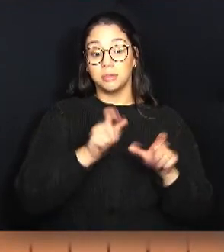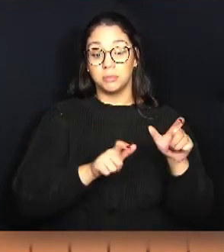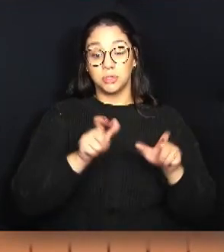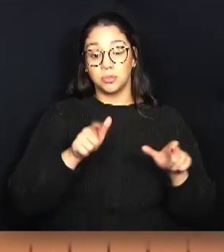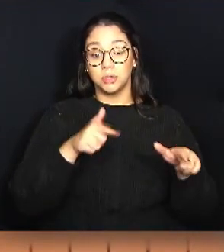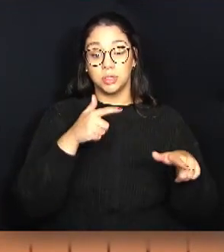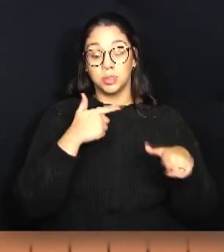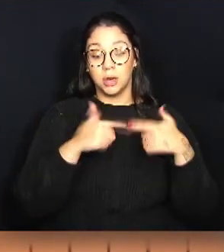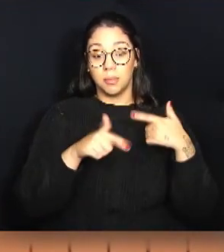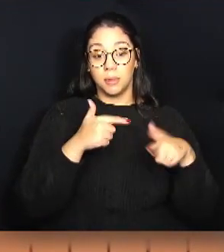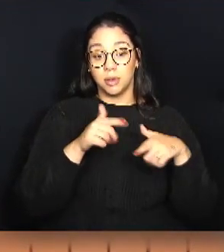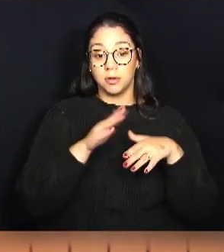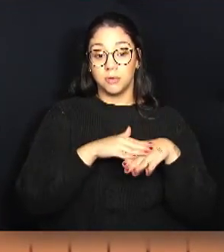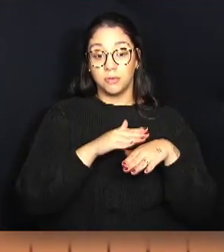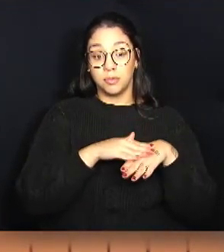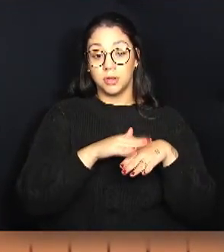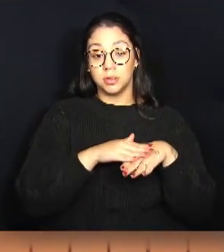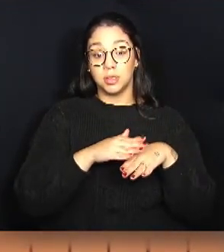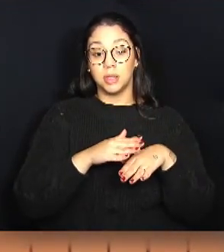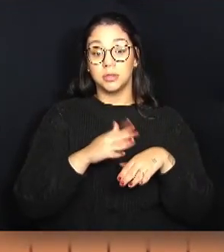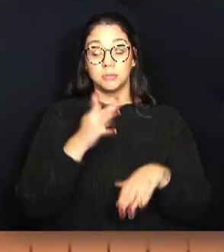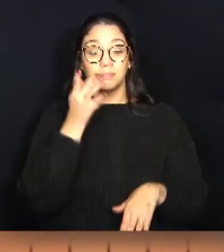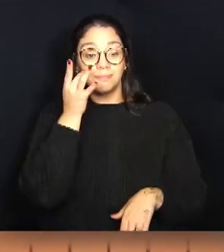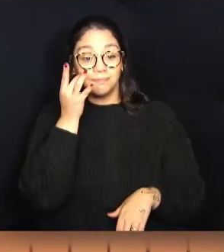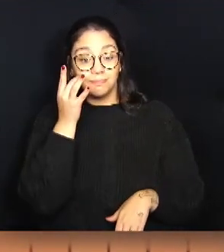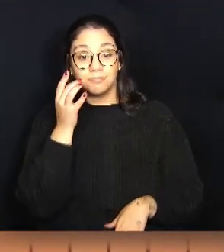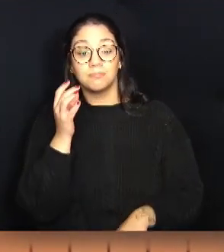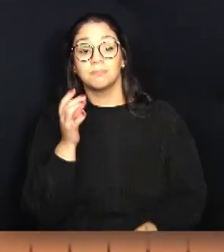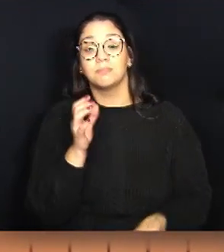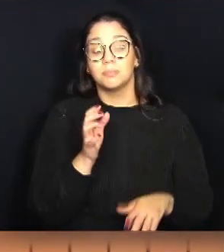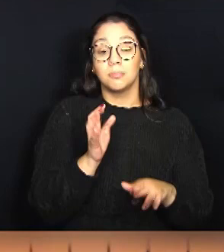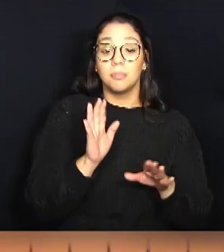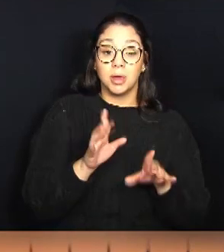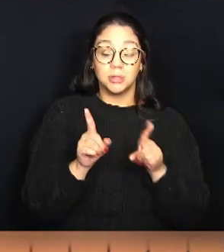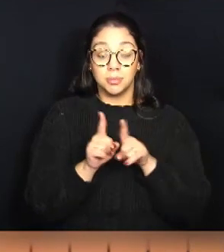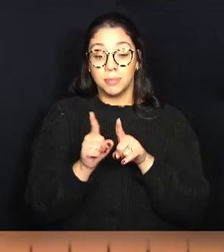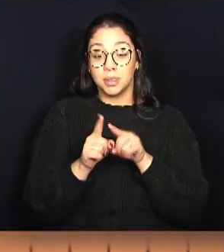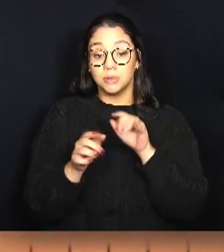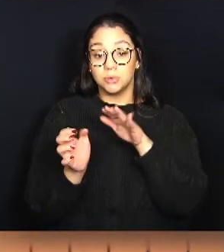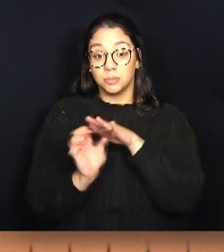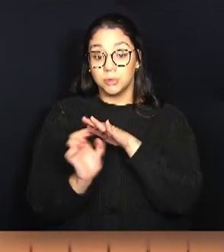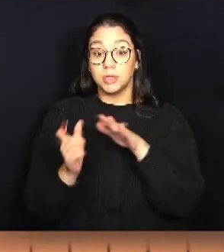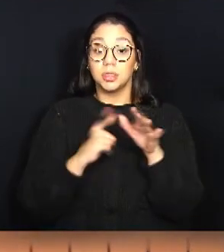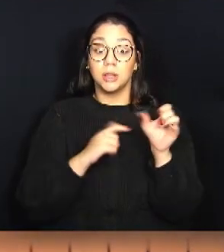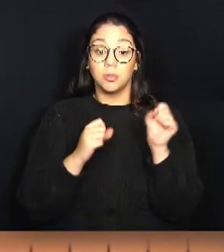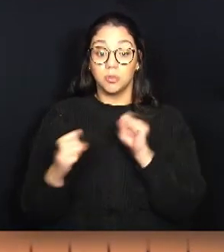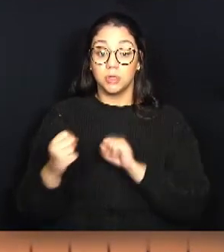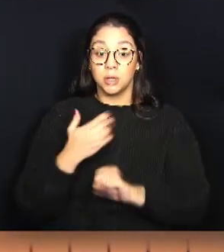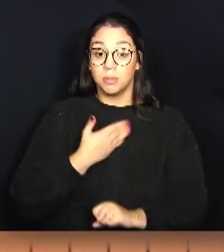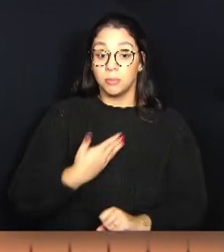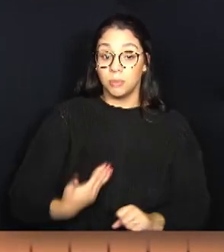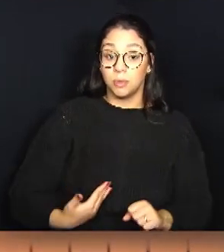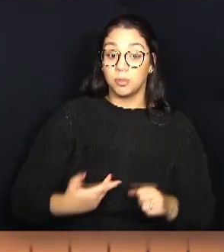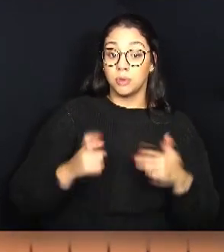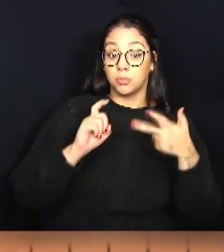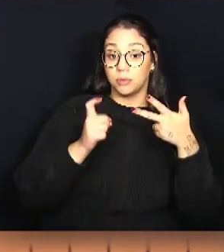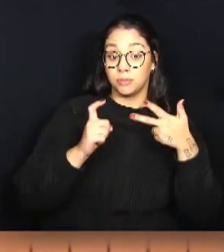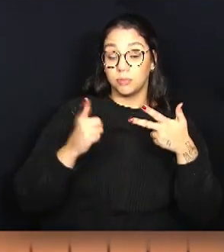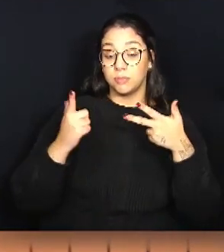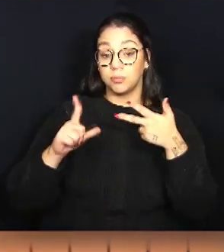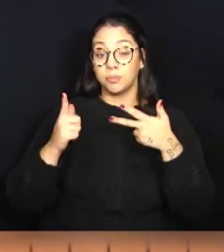que fazem isso como pessoas civis, como organizações. E também a gente tem o poder executivo, mas assegurado isso